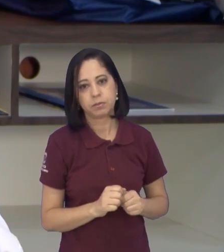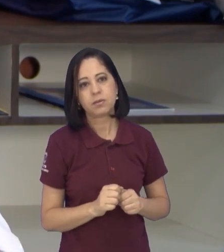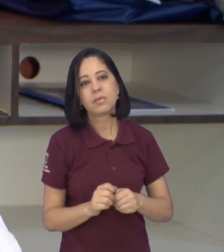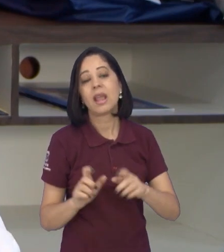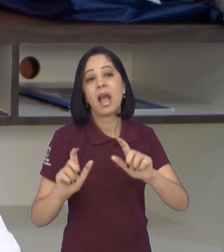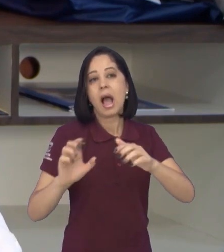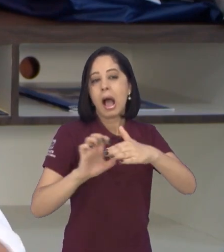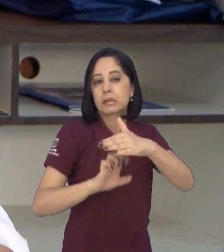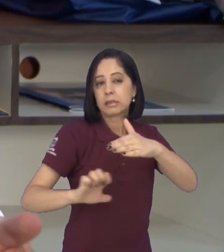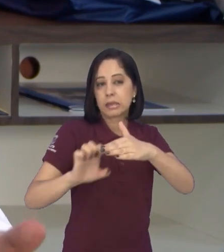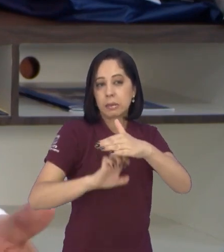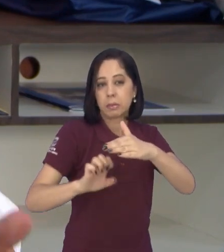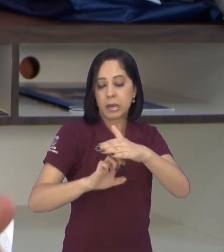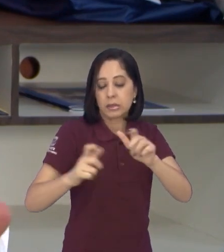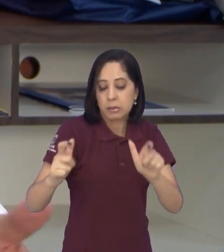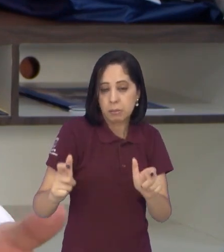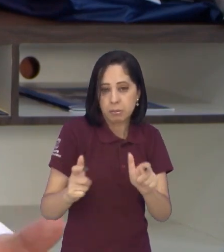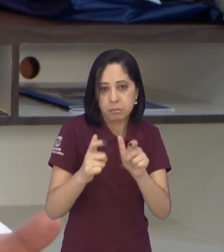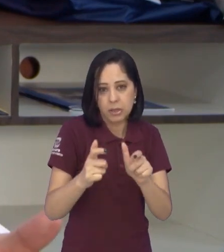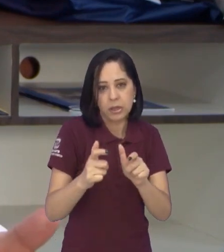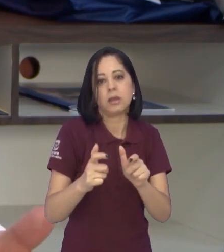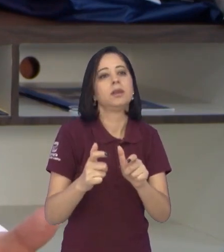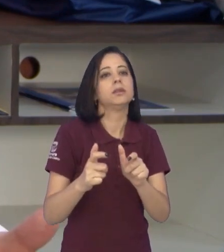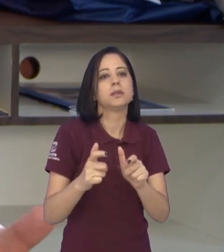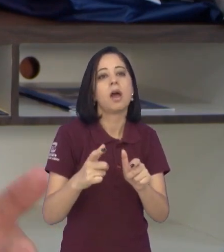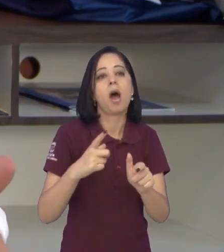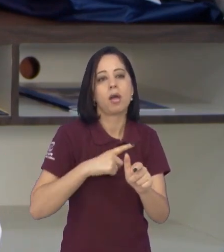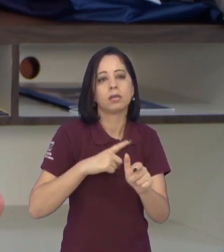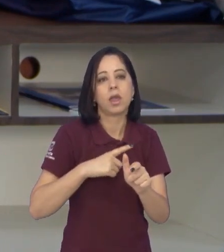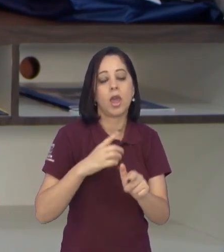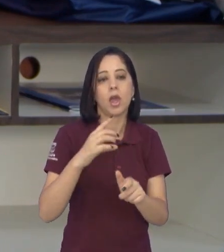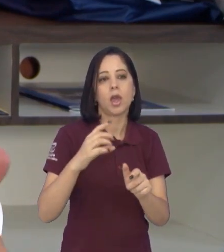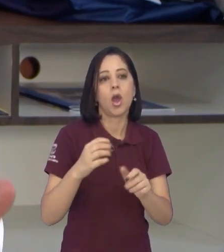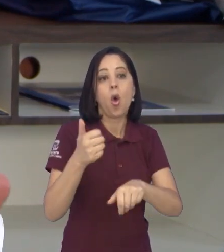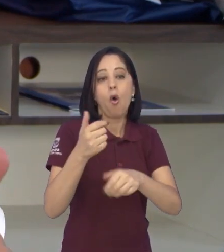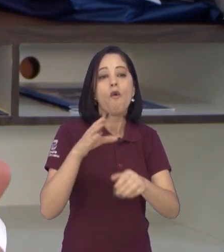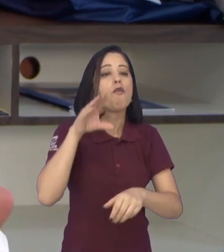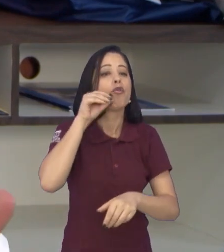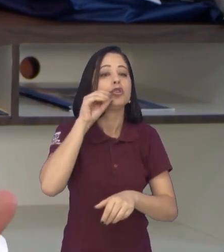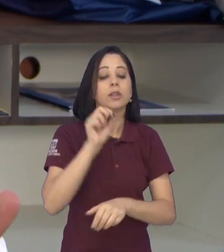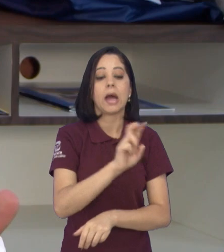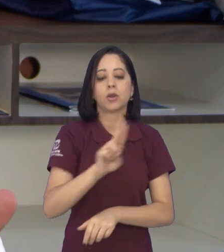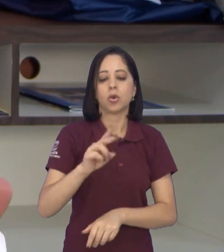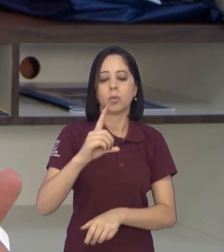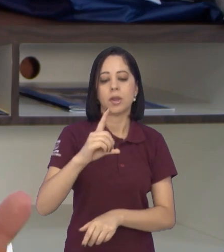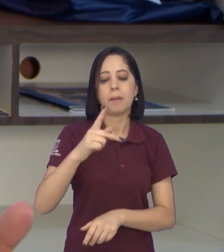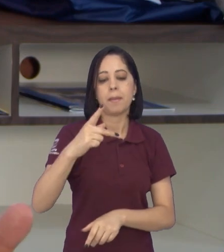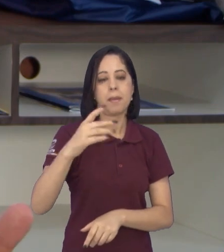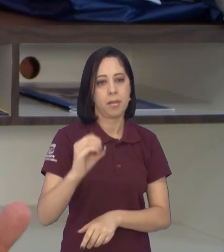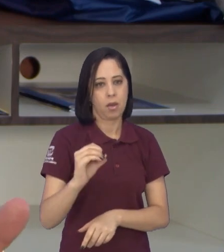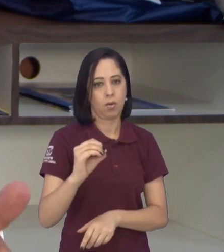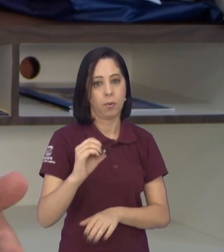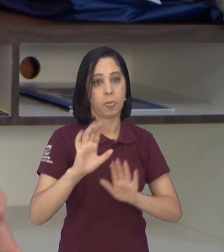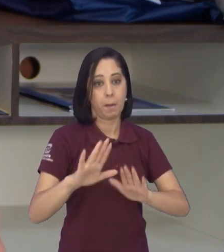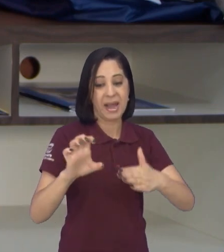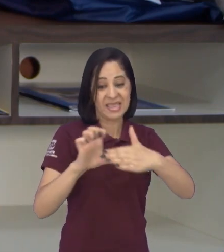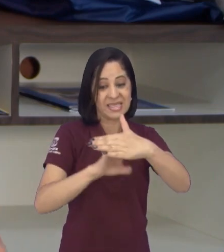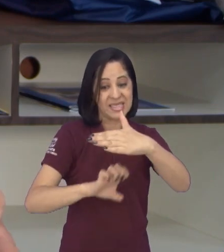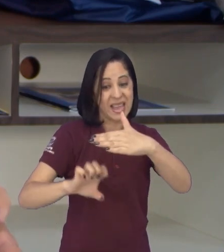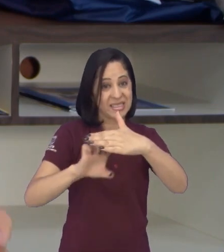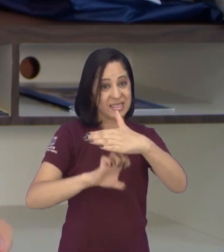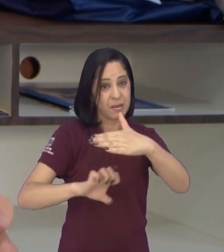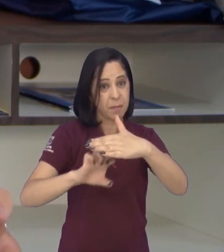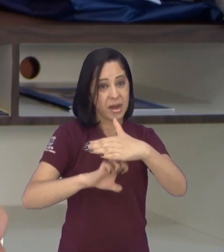terceirização do serviço, hoje chamado de DPO as a Service. Mas toda empresa tem que cumprir com a